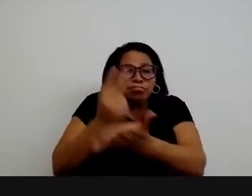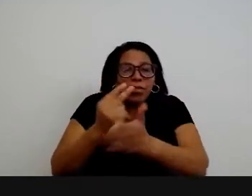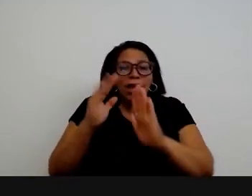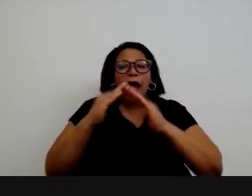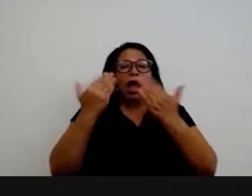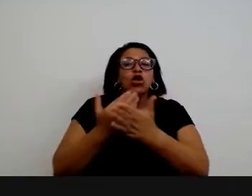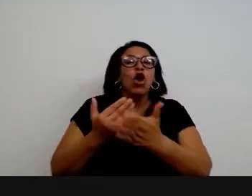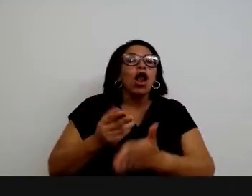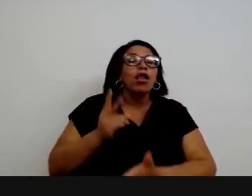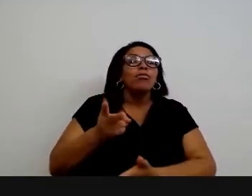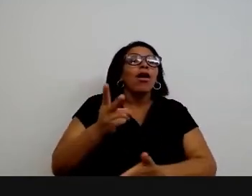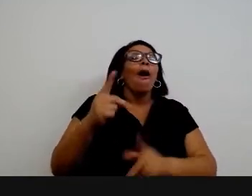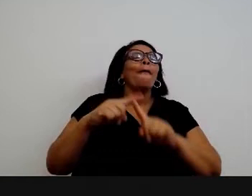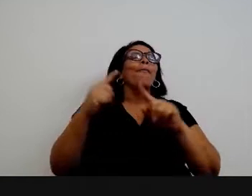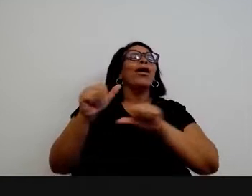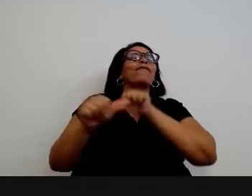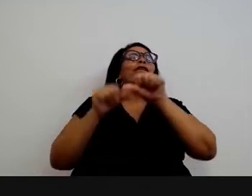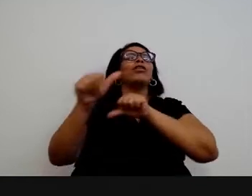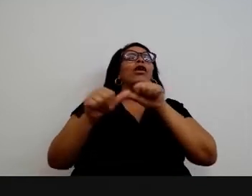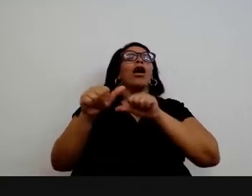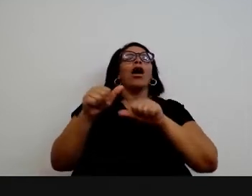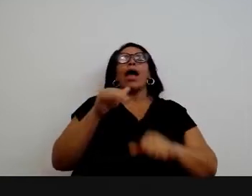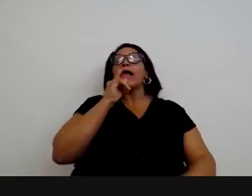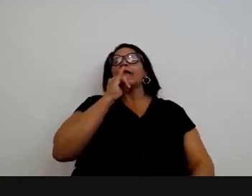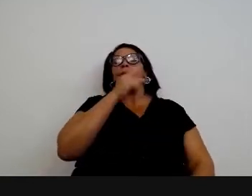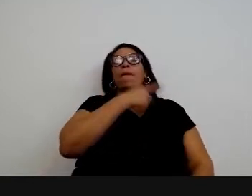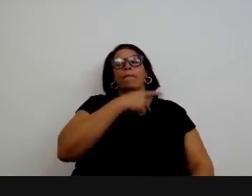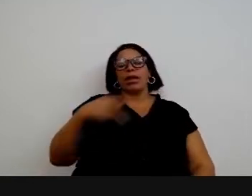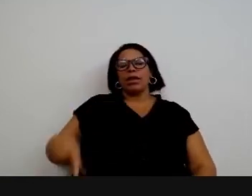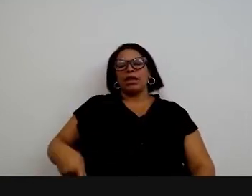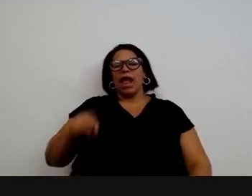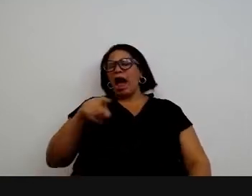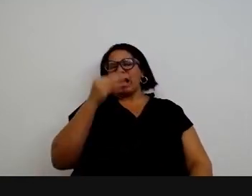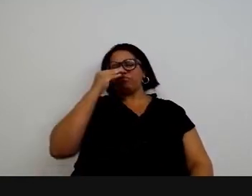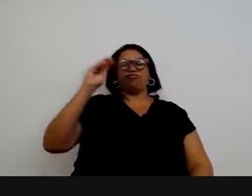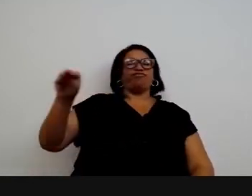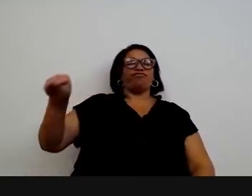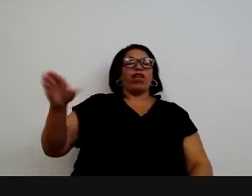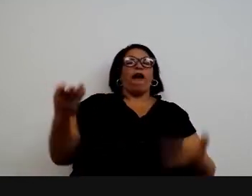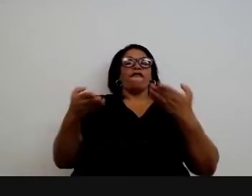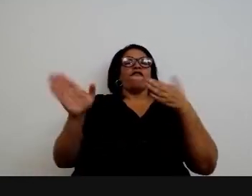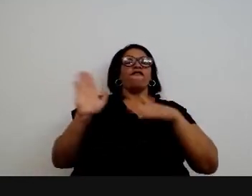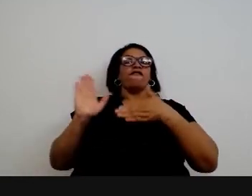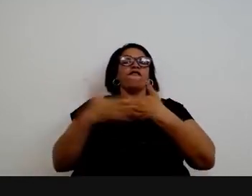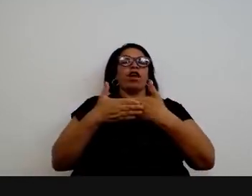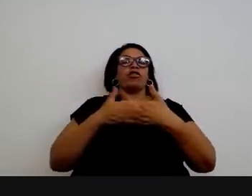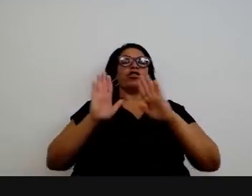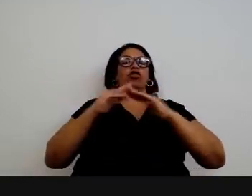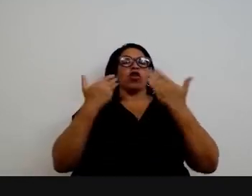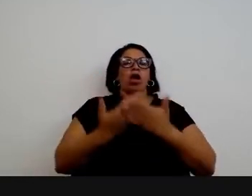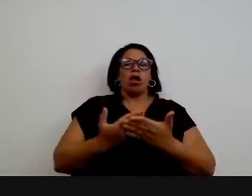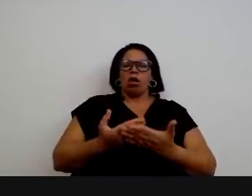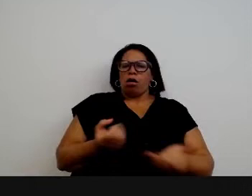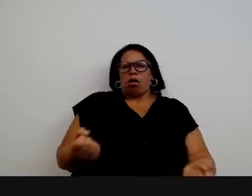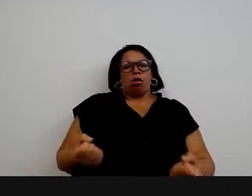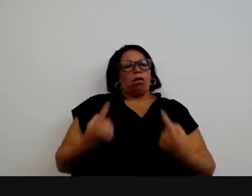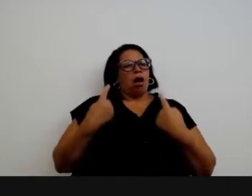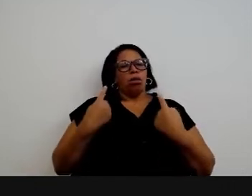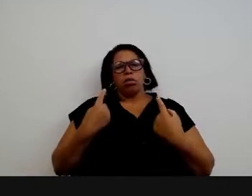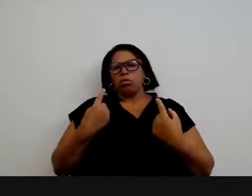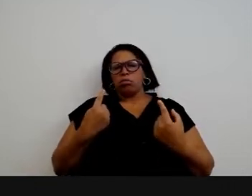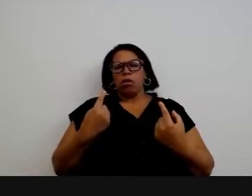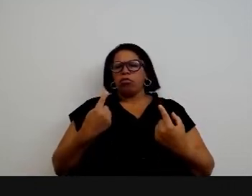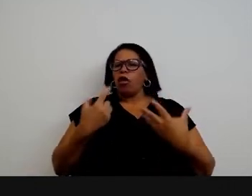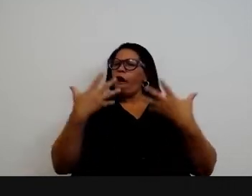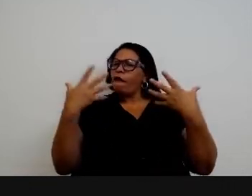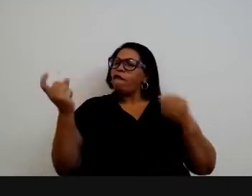manter a existência da escola, porque não é incomum um presidente dizer esse treco aí não me interessa, fecha. Depois vem um outro e fala, puxa vida, precisamos